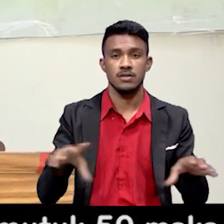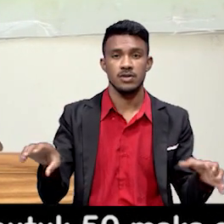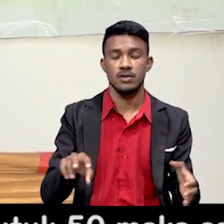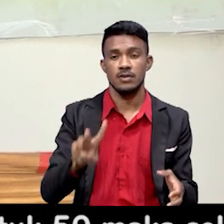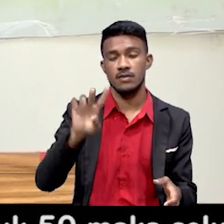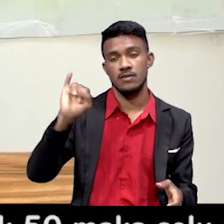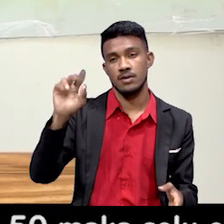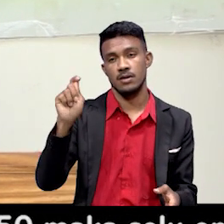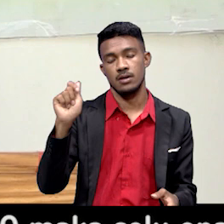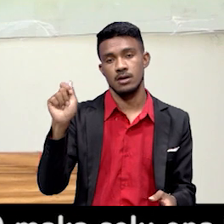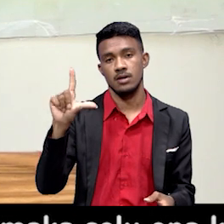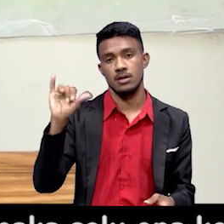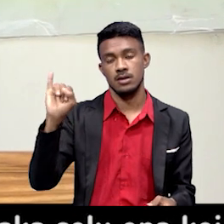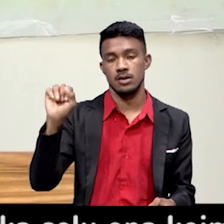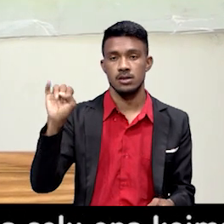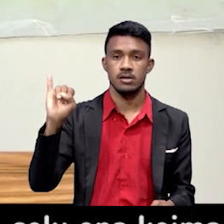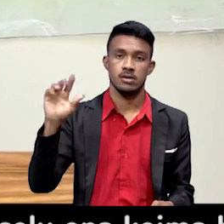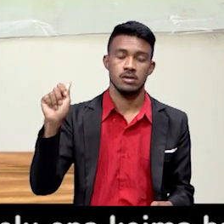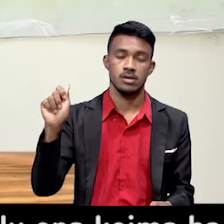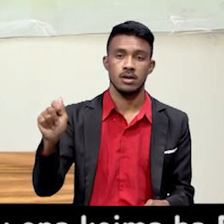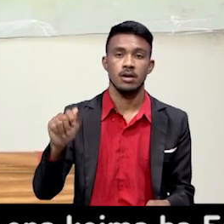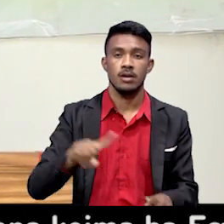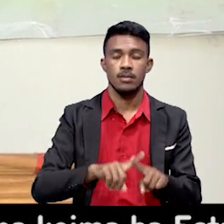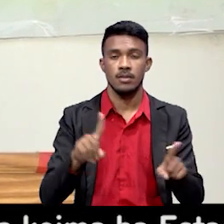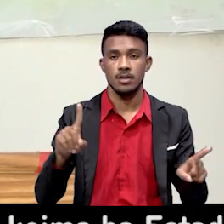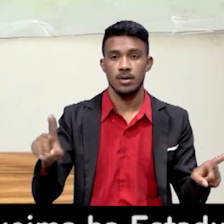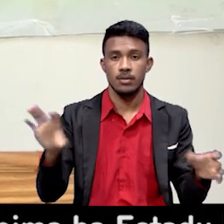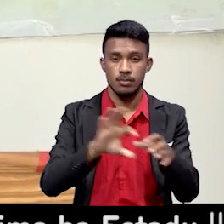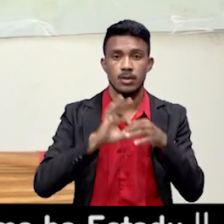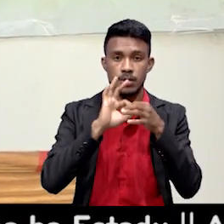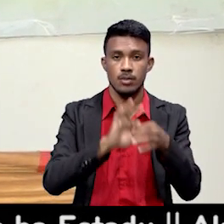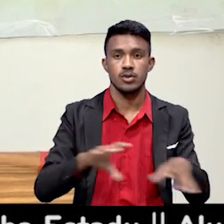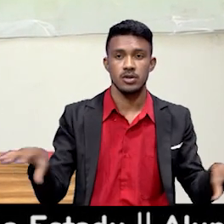regime remuneratório ba be membros órgãos